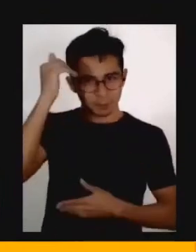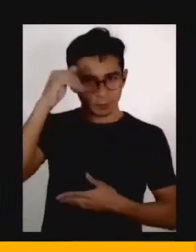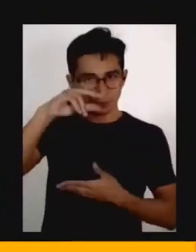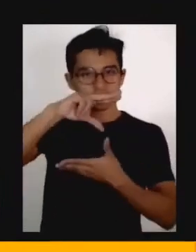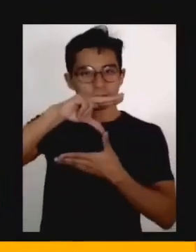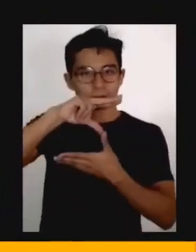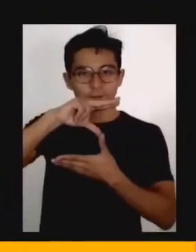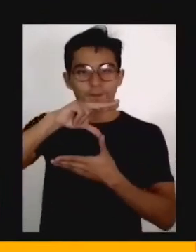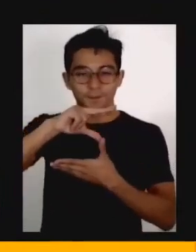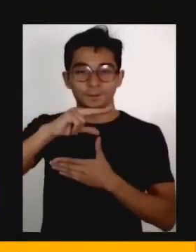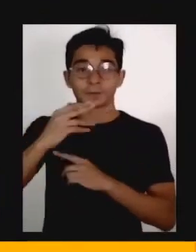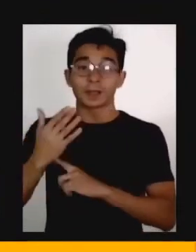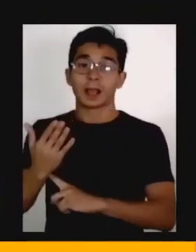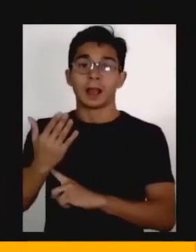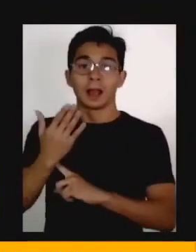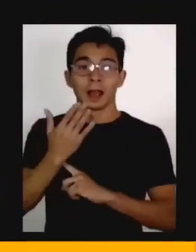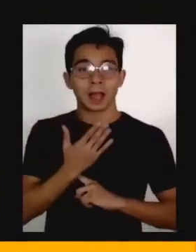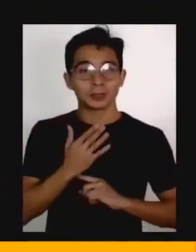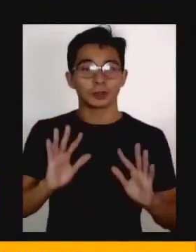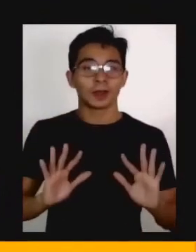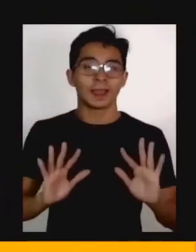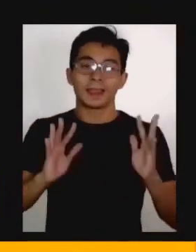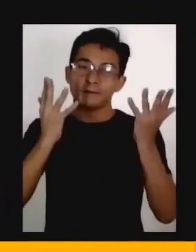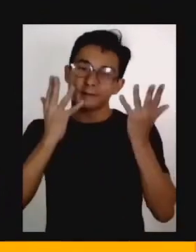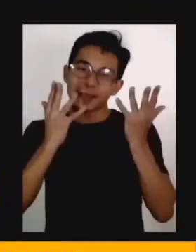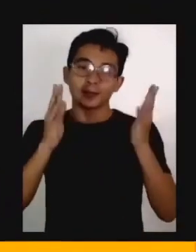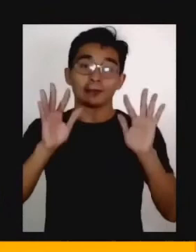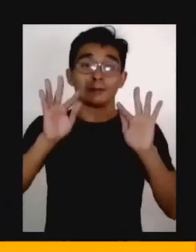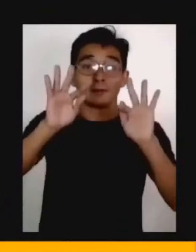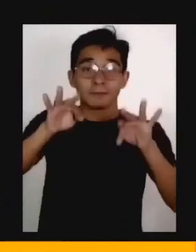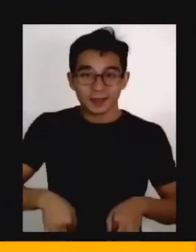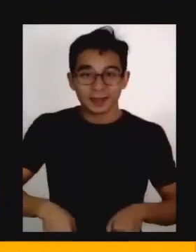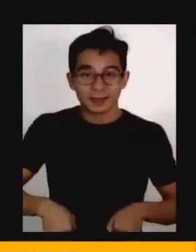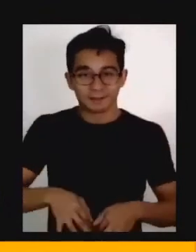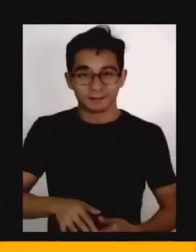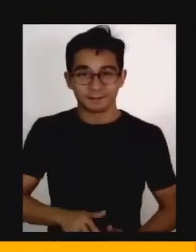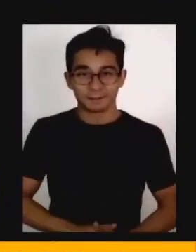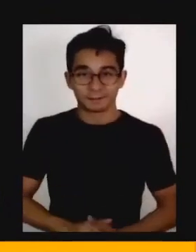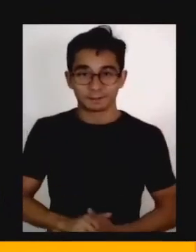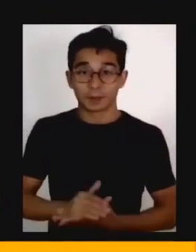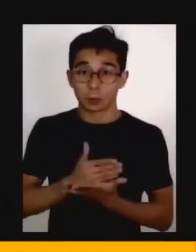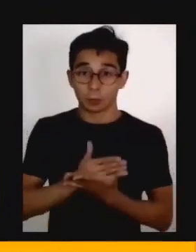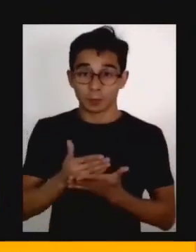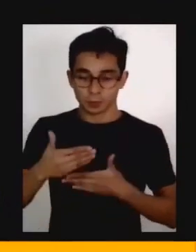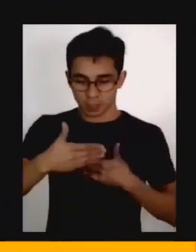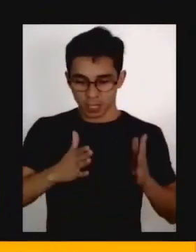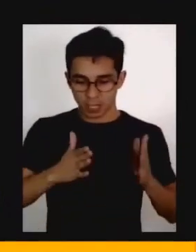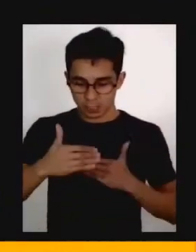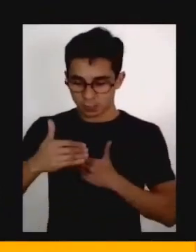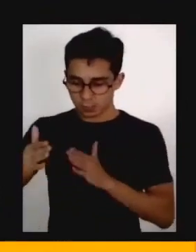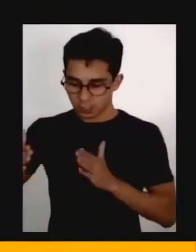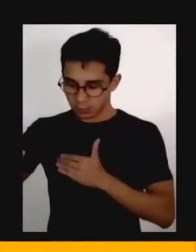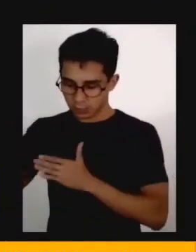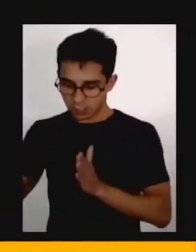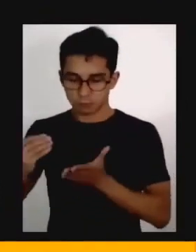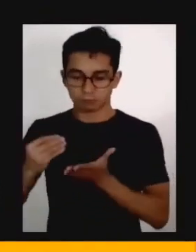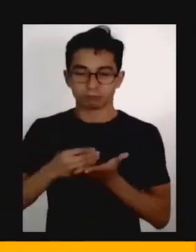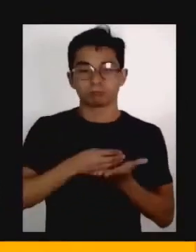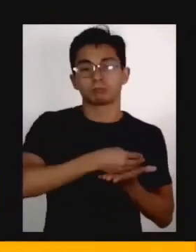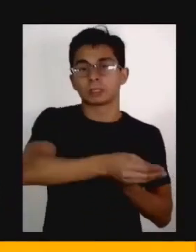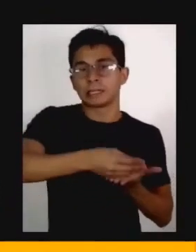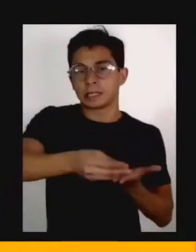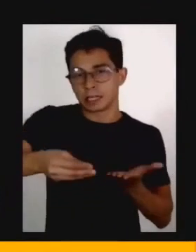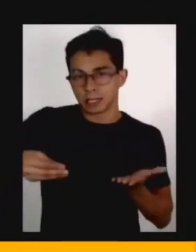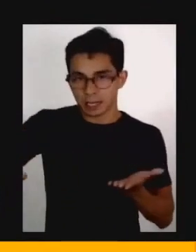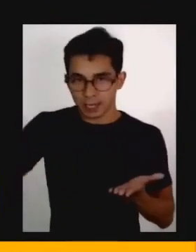nos ajudar a encerrar esse evento, que começou com a entrega dos kits para um brinde organizado